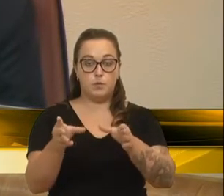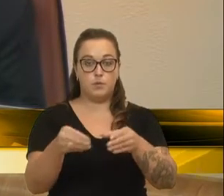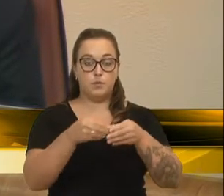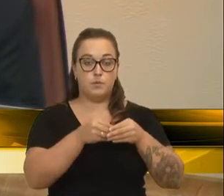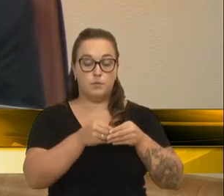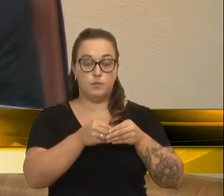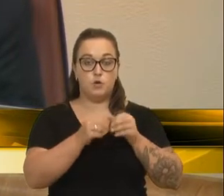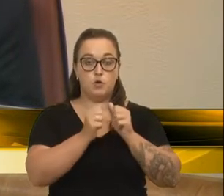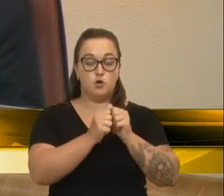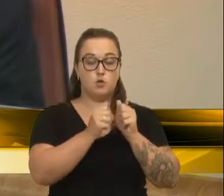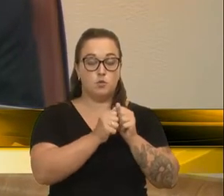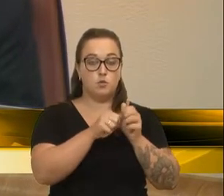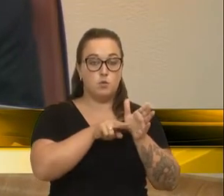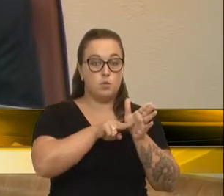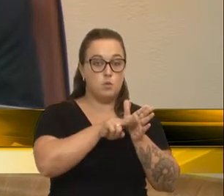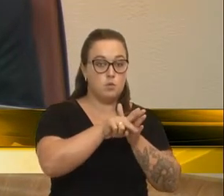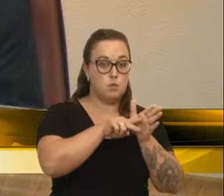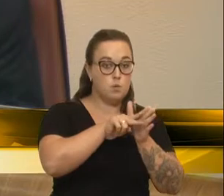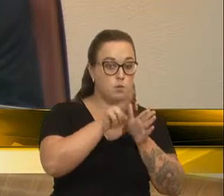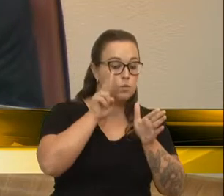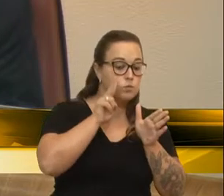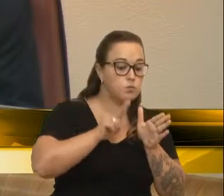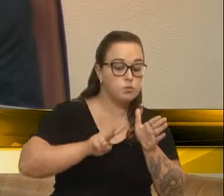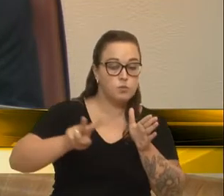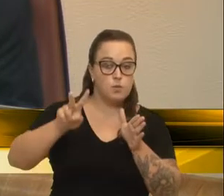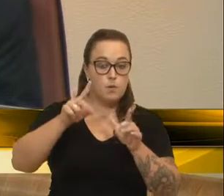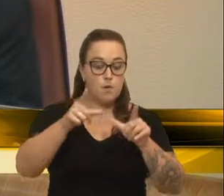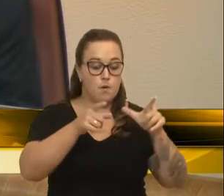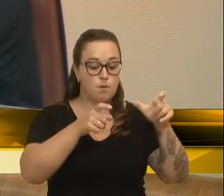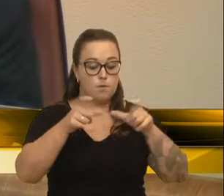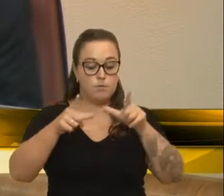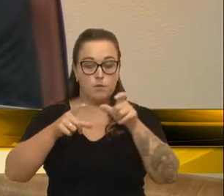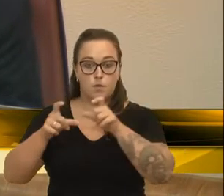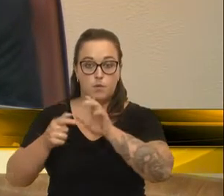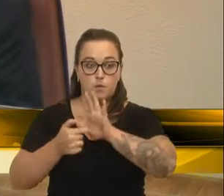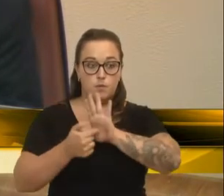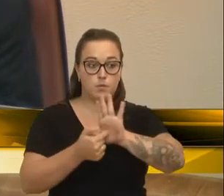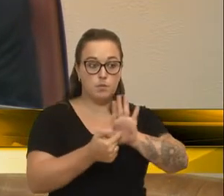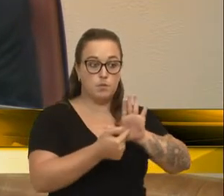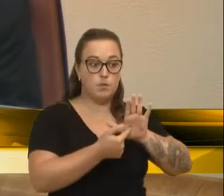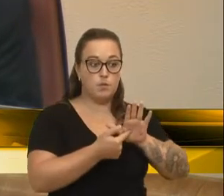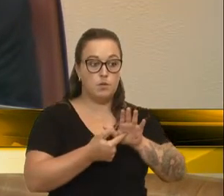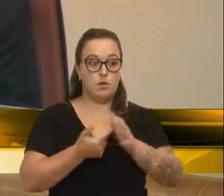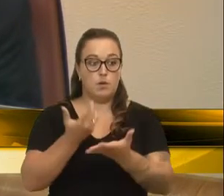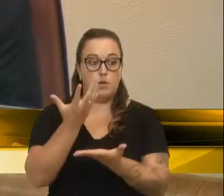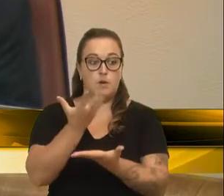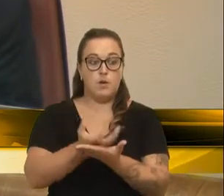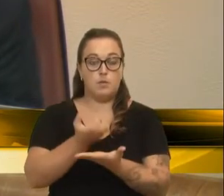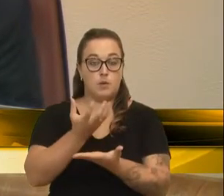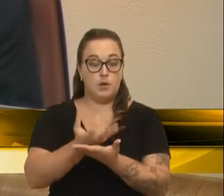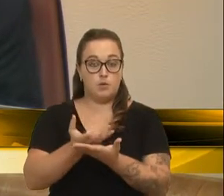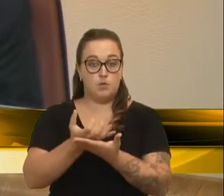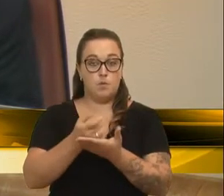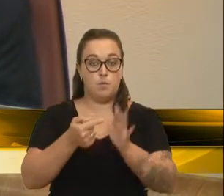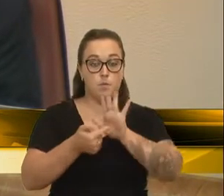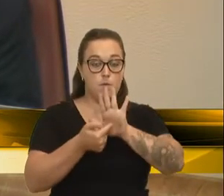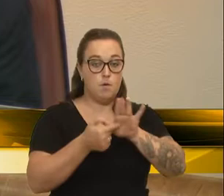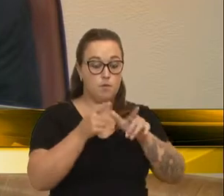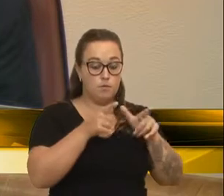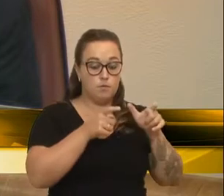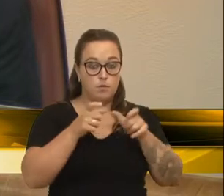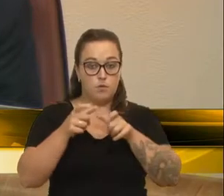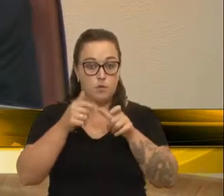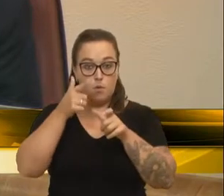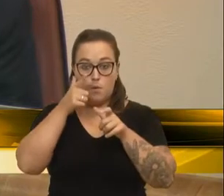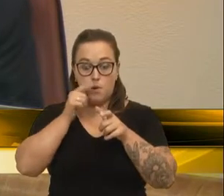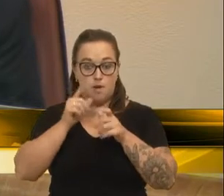aplicativo Google Street View, que revelam que a demandada Associação dos Procuradores Municipal não se